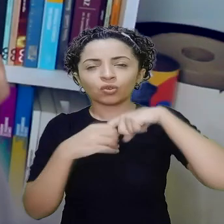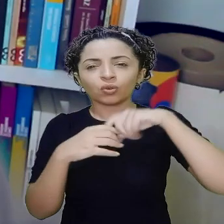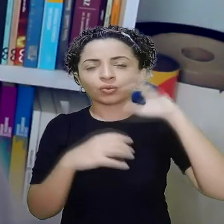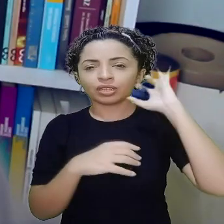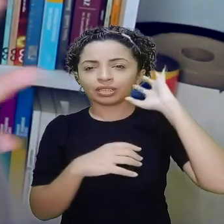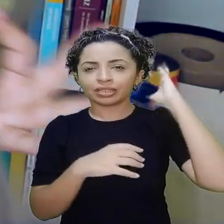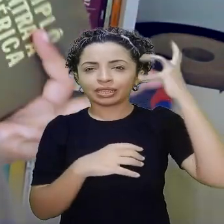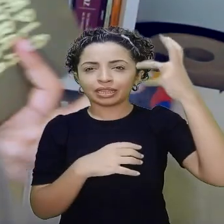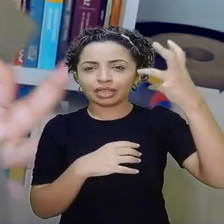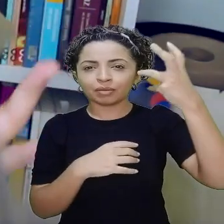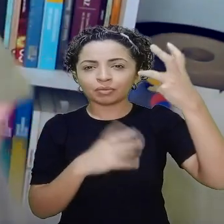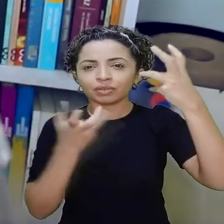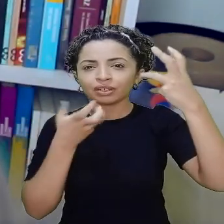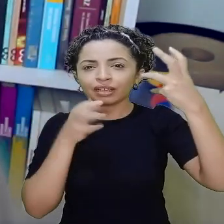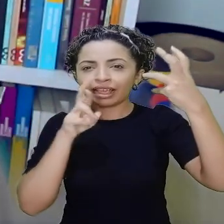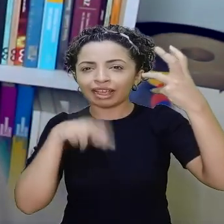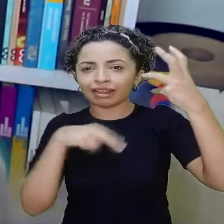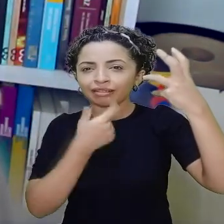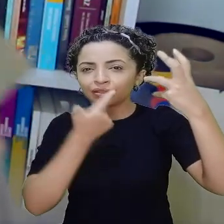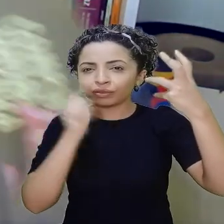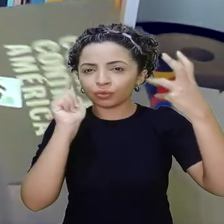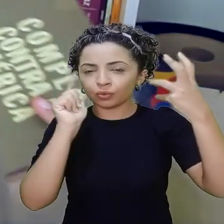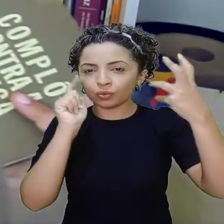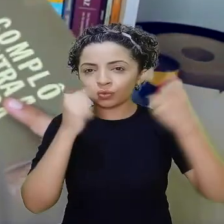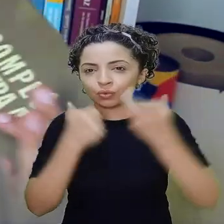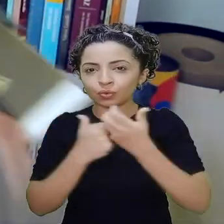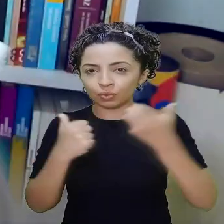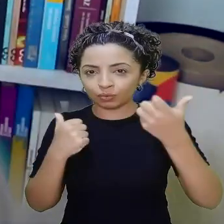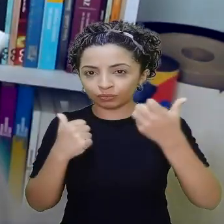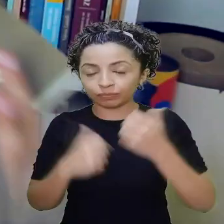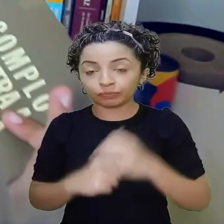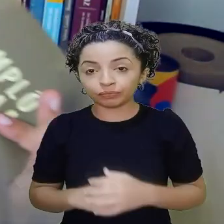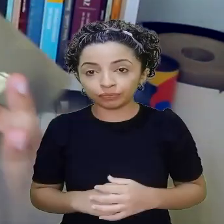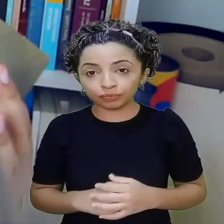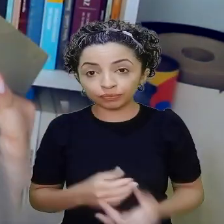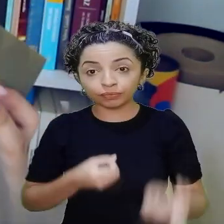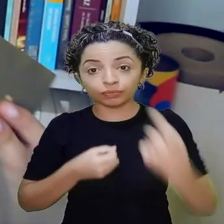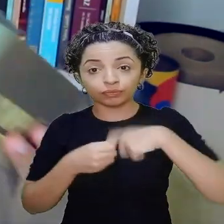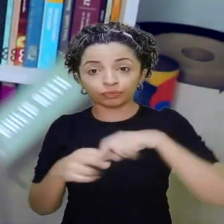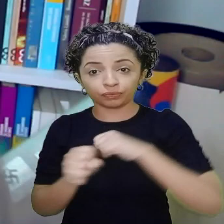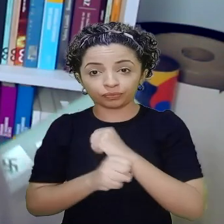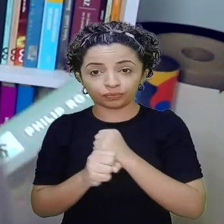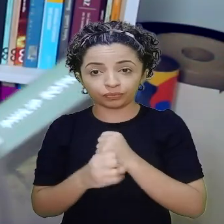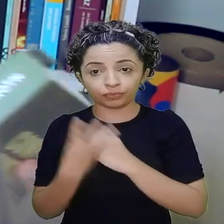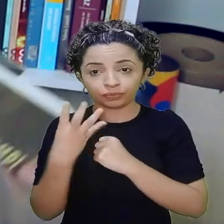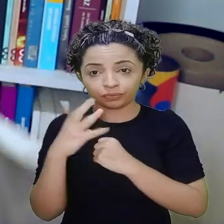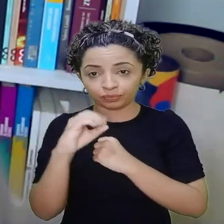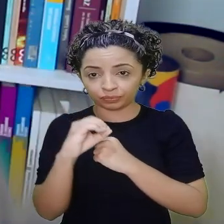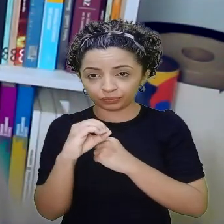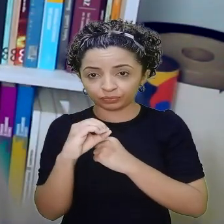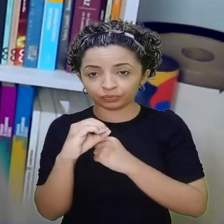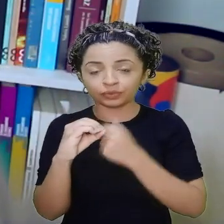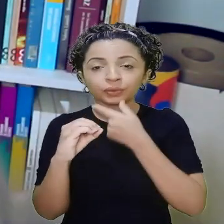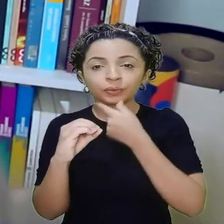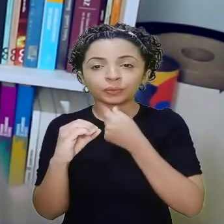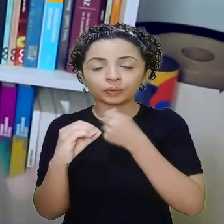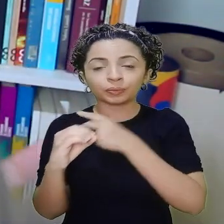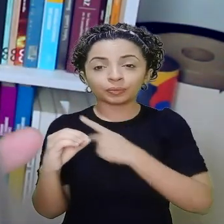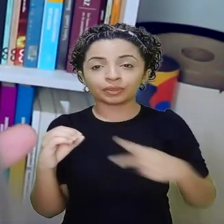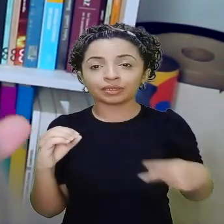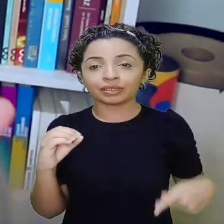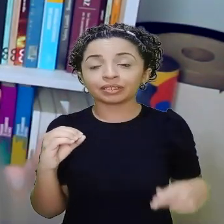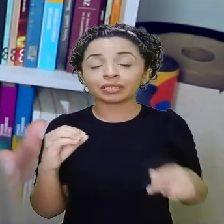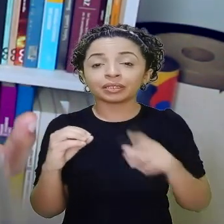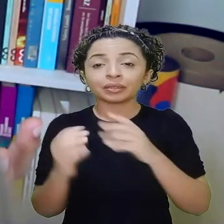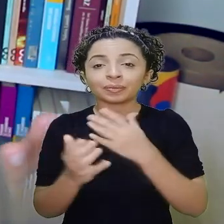como é uma ficção alternativa que se chama, né? Que ele volta no tempo para criar uma realidade alternativa. No caso,